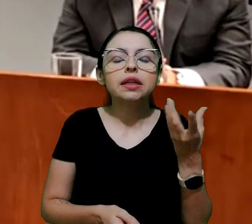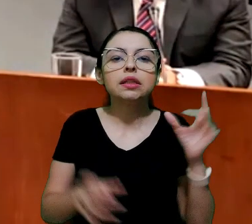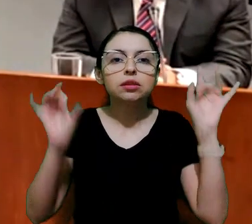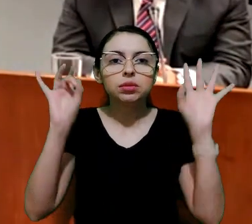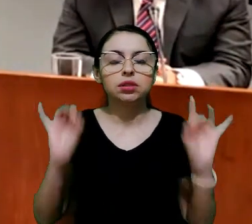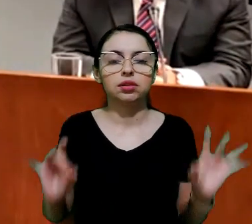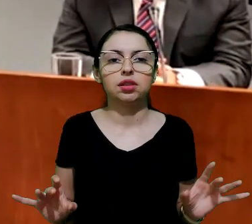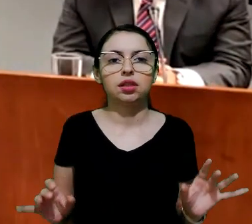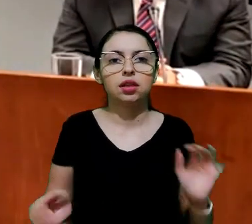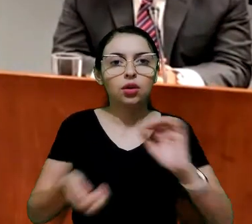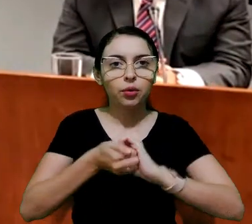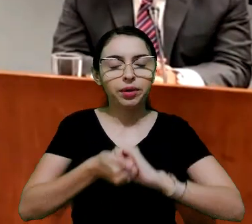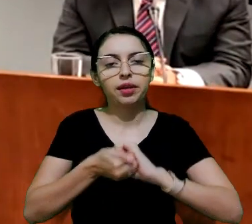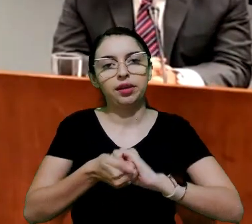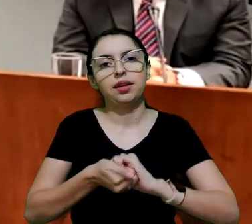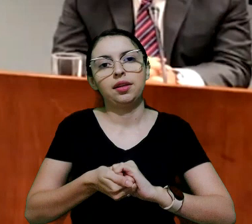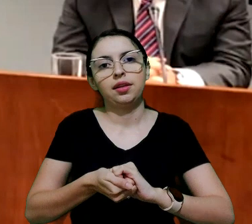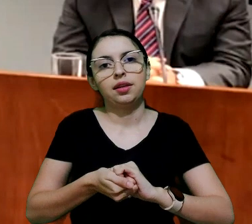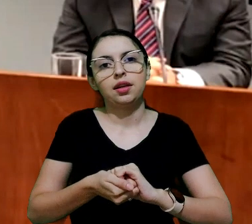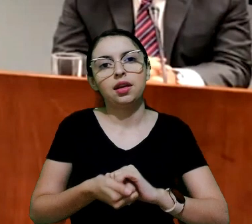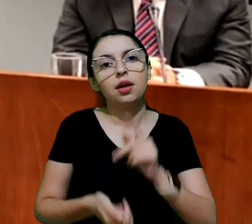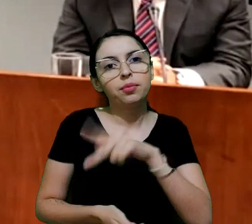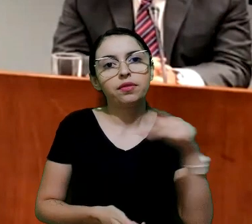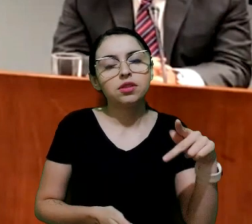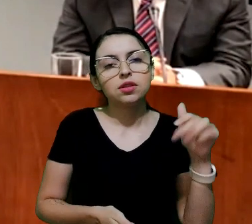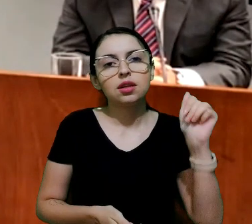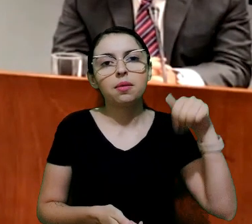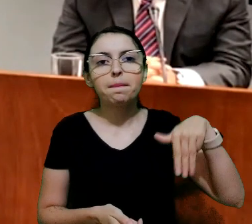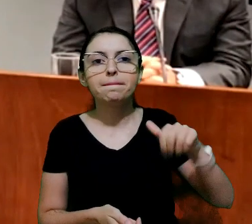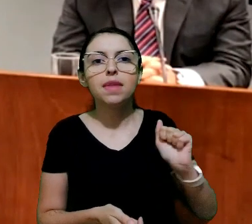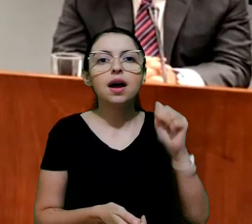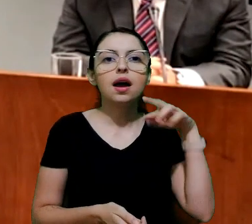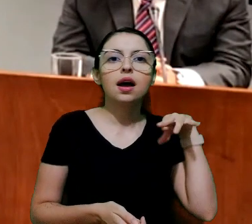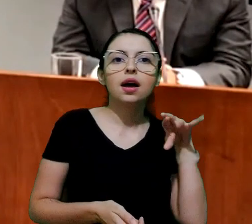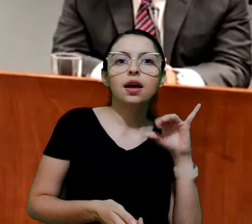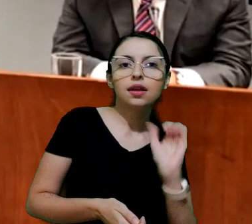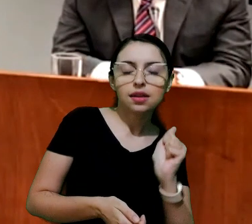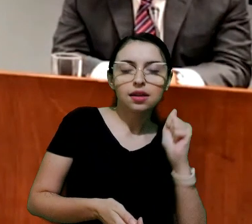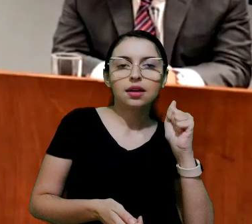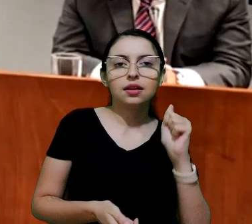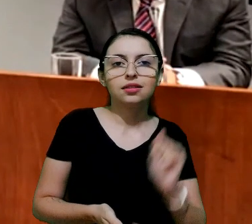Professor, senhor desembargador Nino Toldo, eu queria especialmente cumprimentar a minha